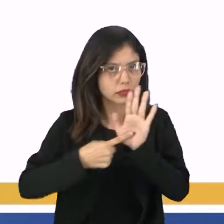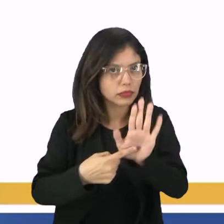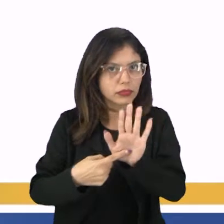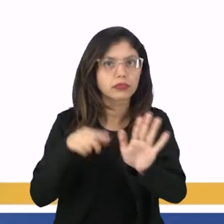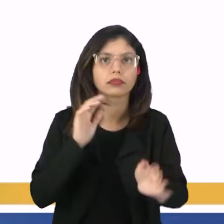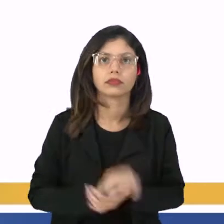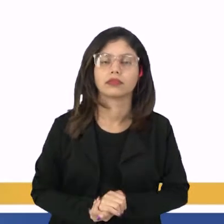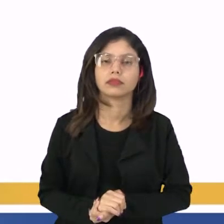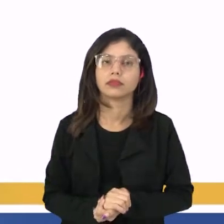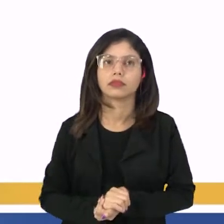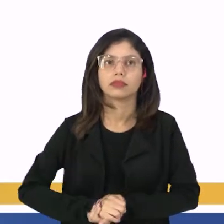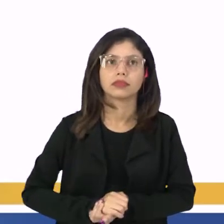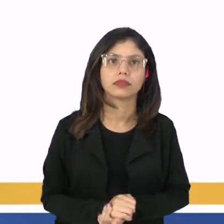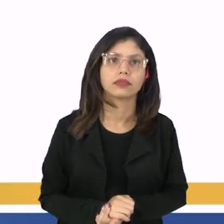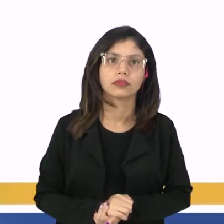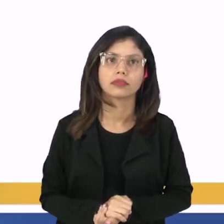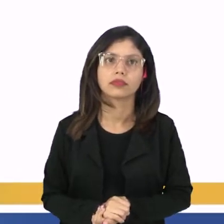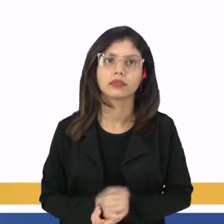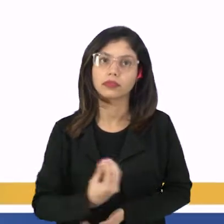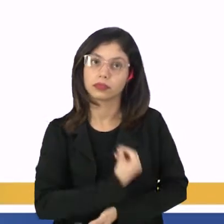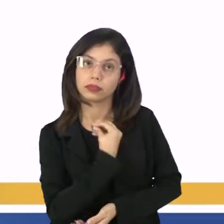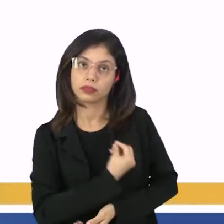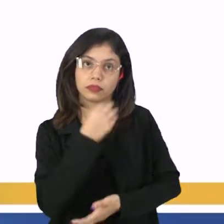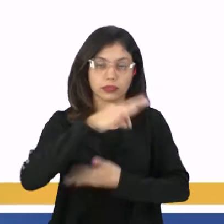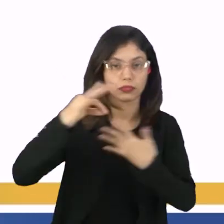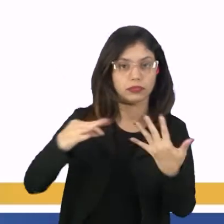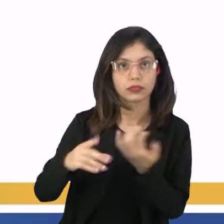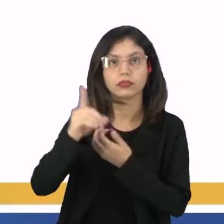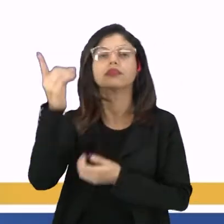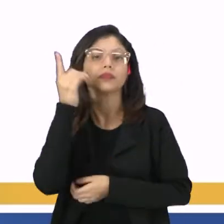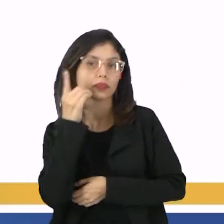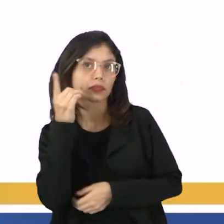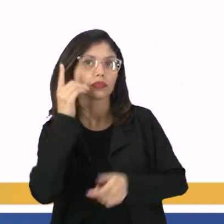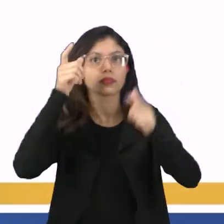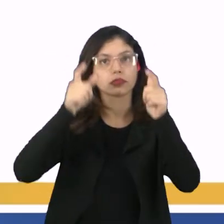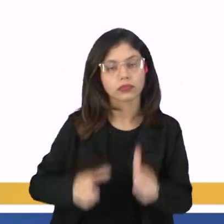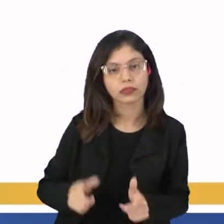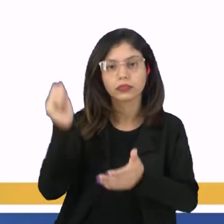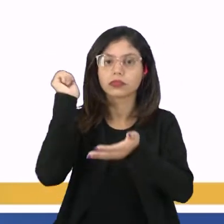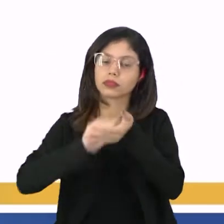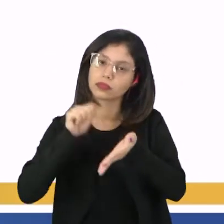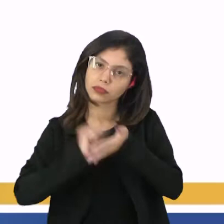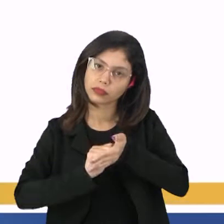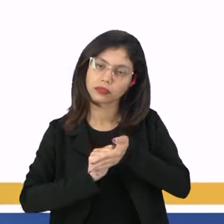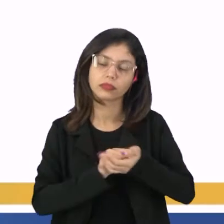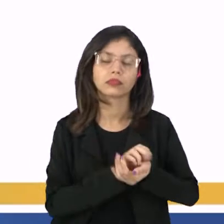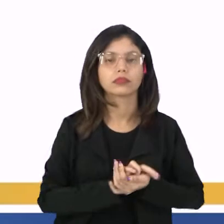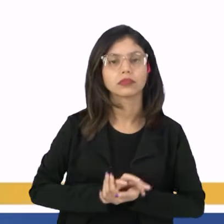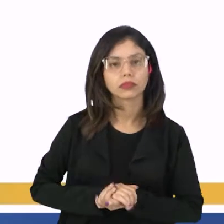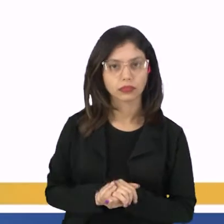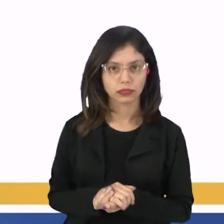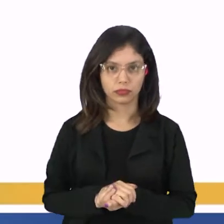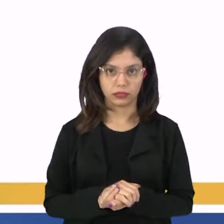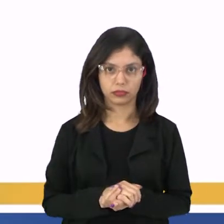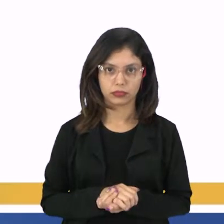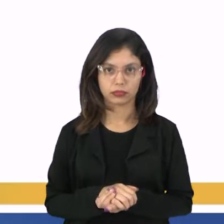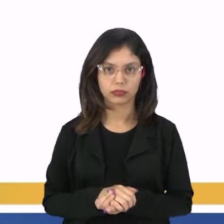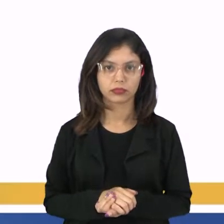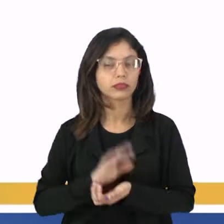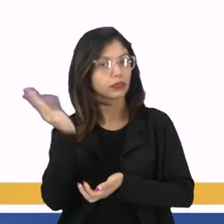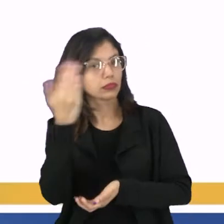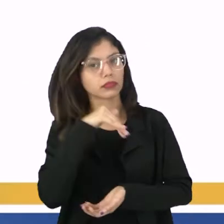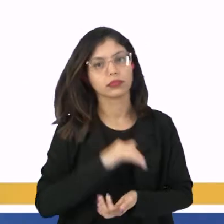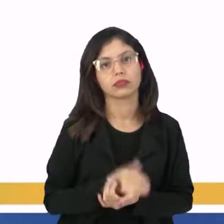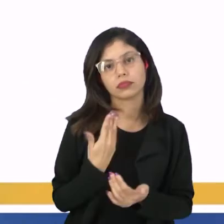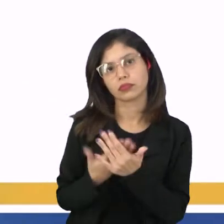de apresentação e despedida; e, por fim, presença dos elementos como data, local e assinatura. Então